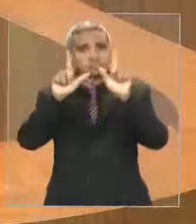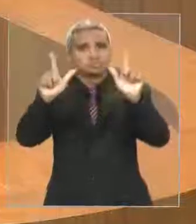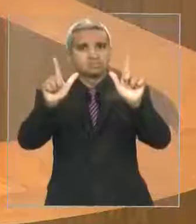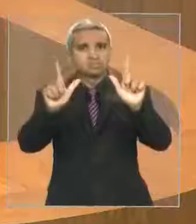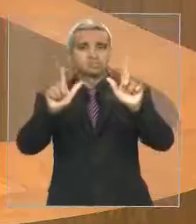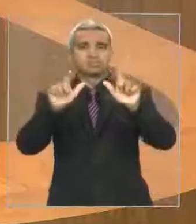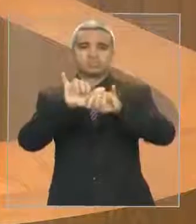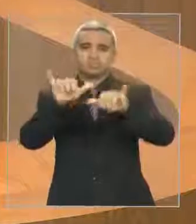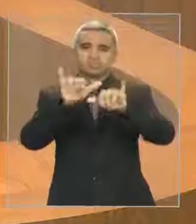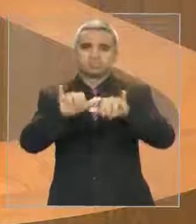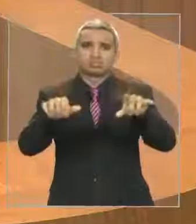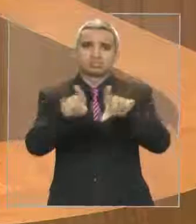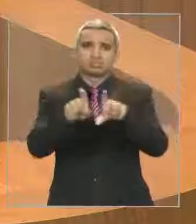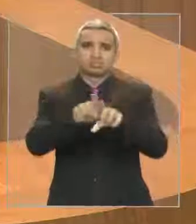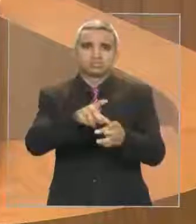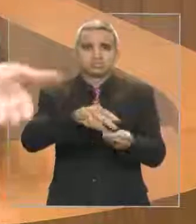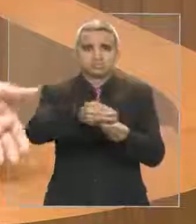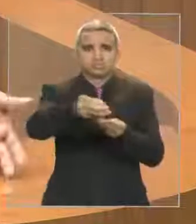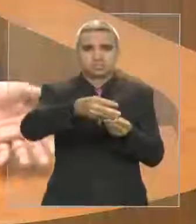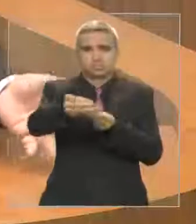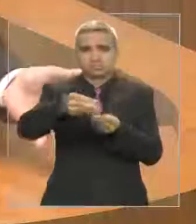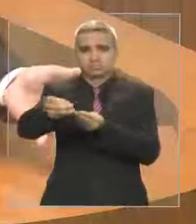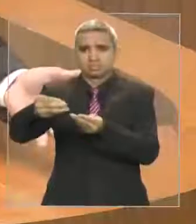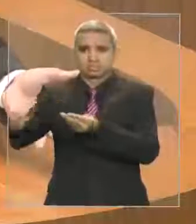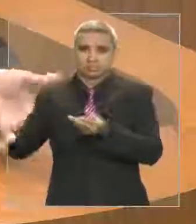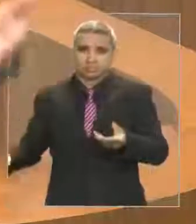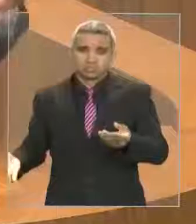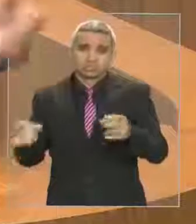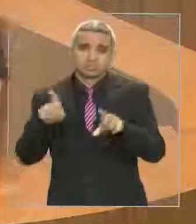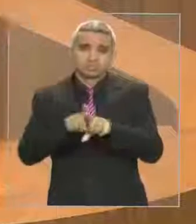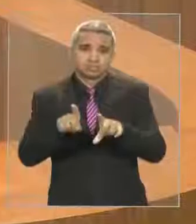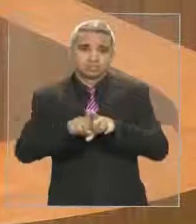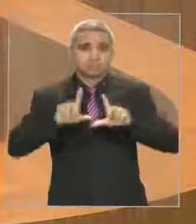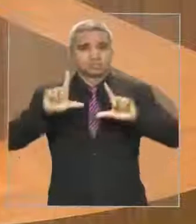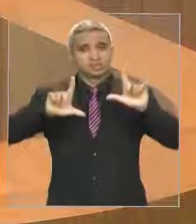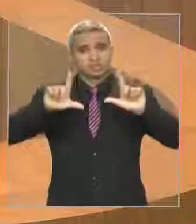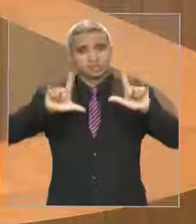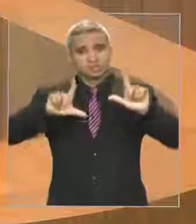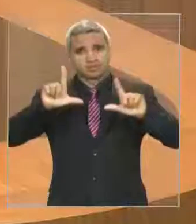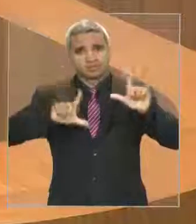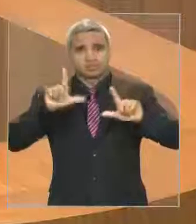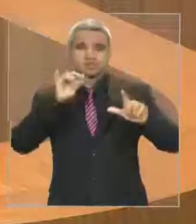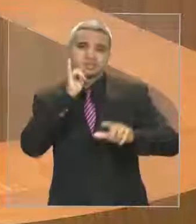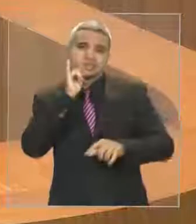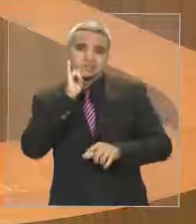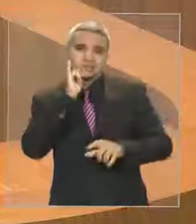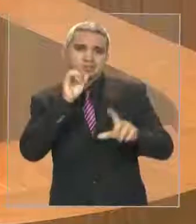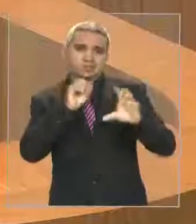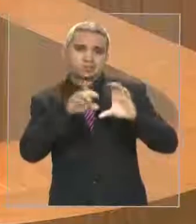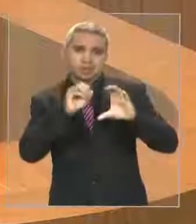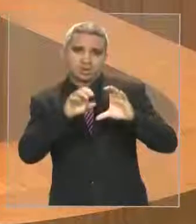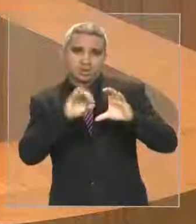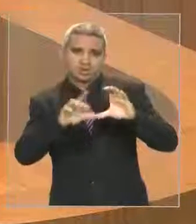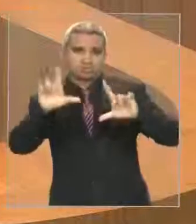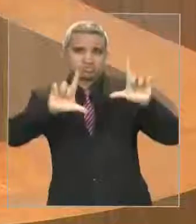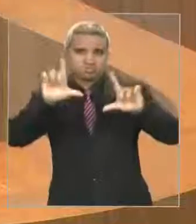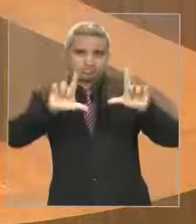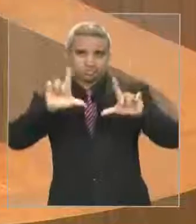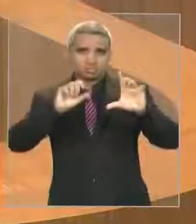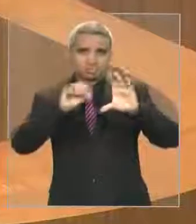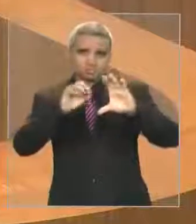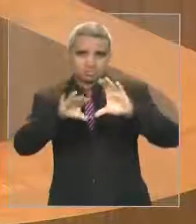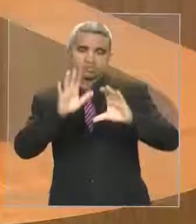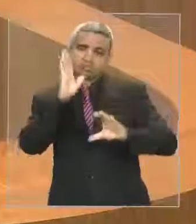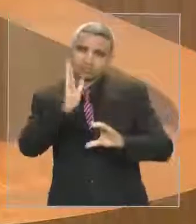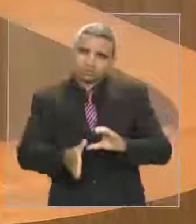cidade, em horários nobres, na TV Globo, por exemplo. Então não tem nada demais. Então